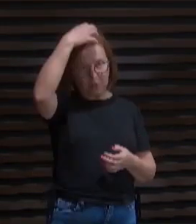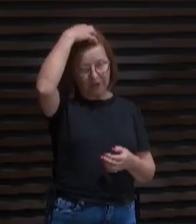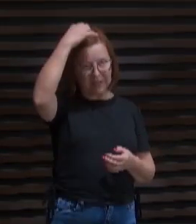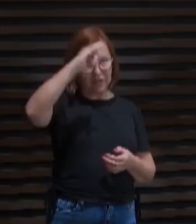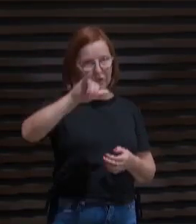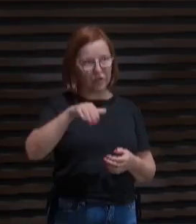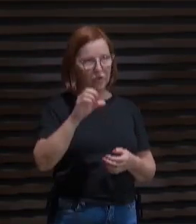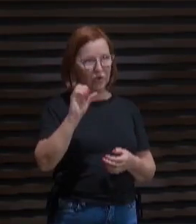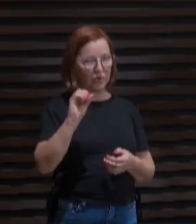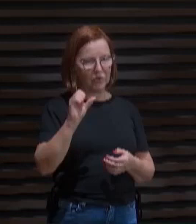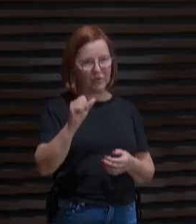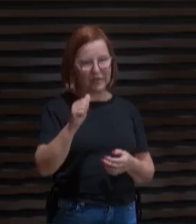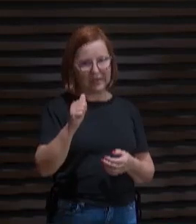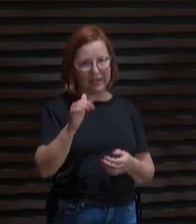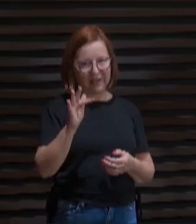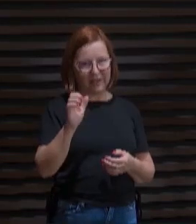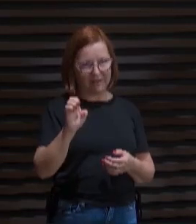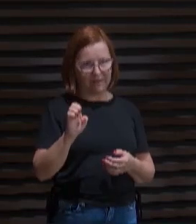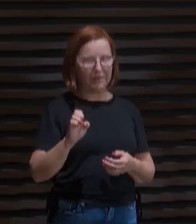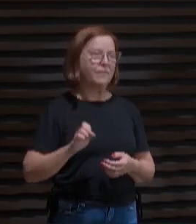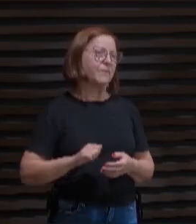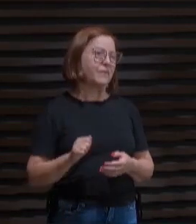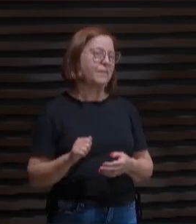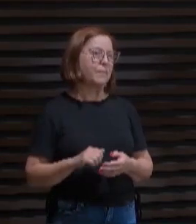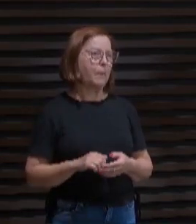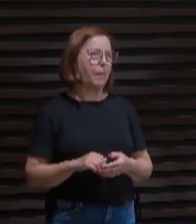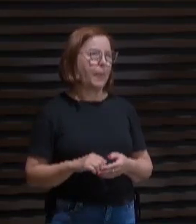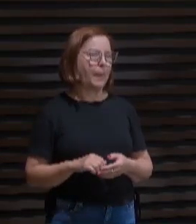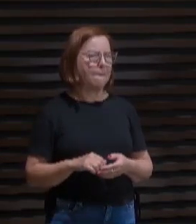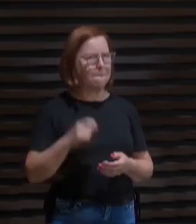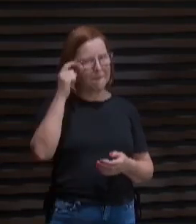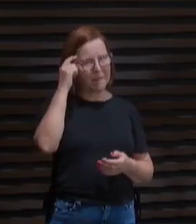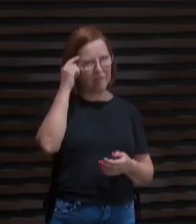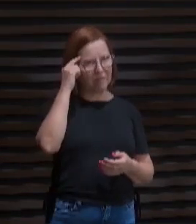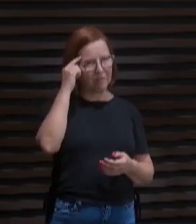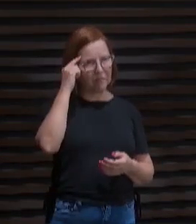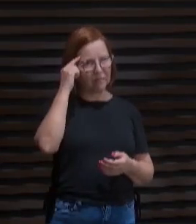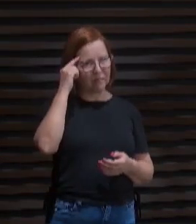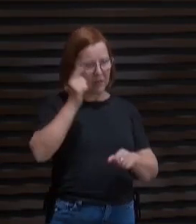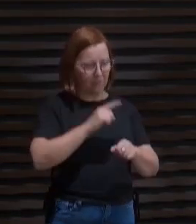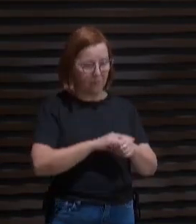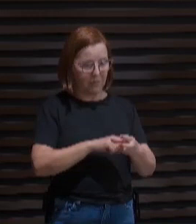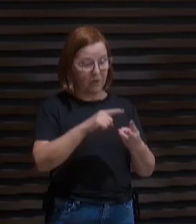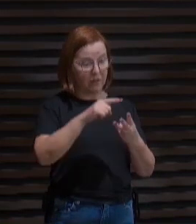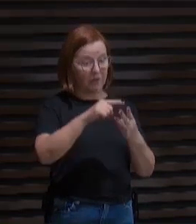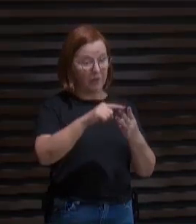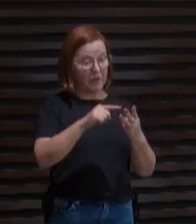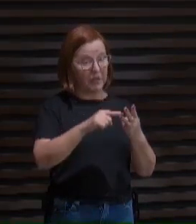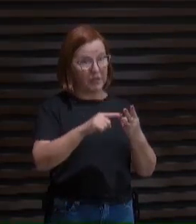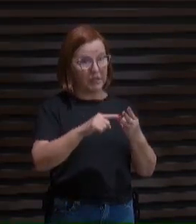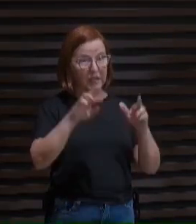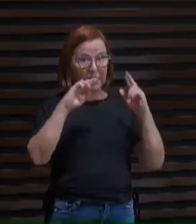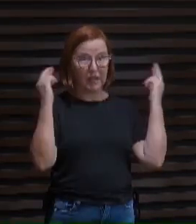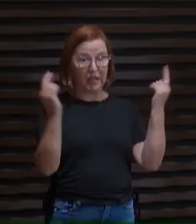me colocar no lugar dele, o desespero que eu ia ficar. Quando 3 reinos vêm contra mim. Mas aí eu olho o